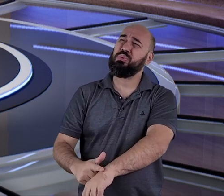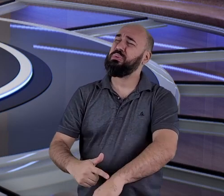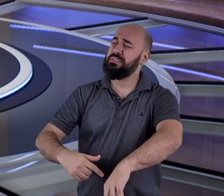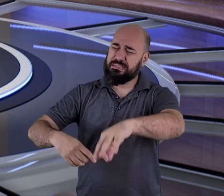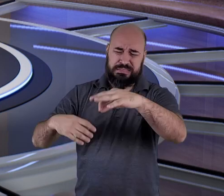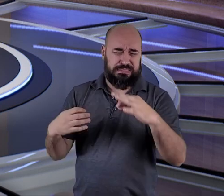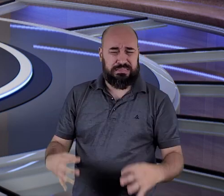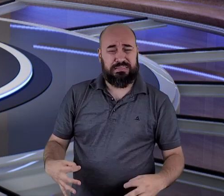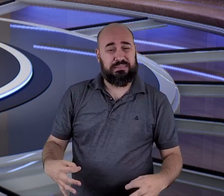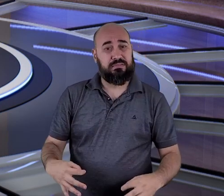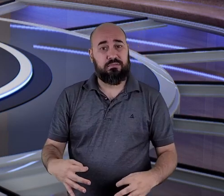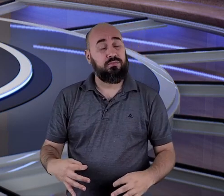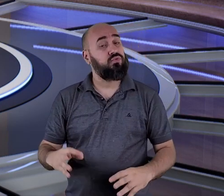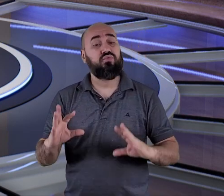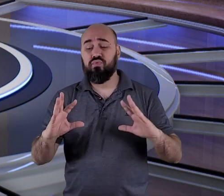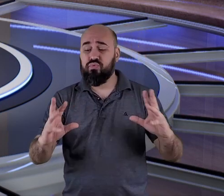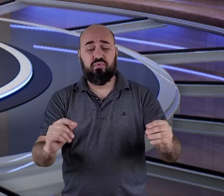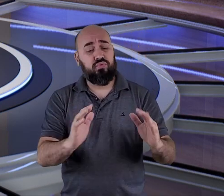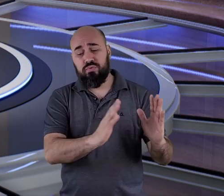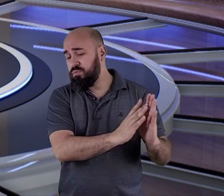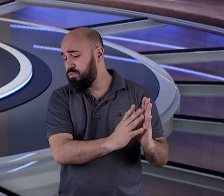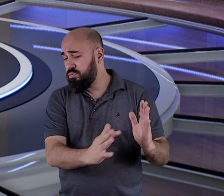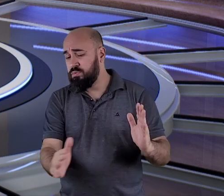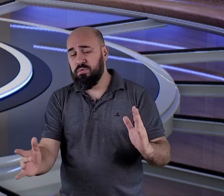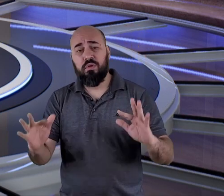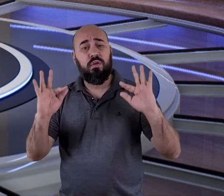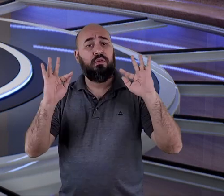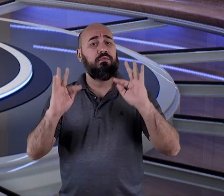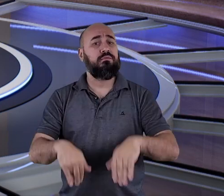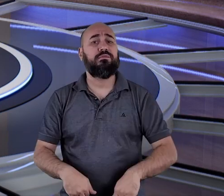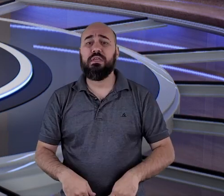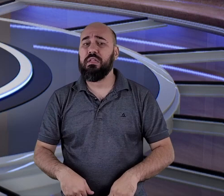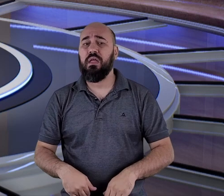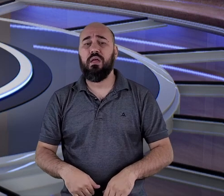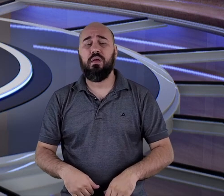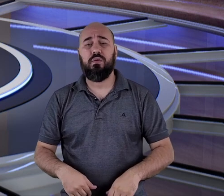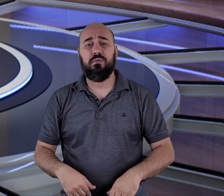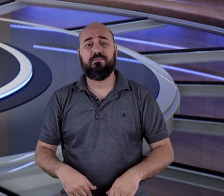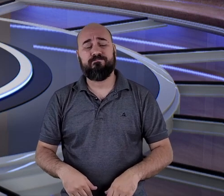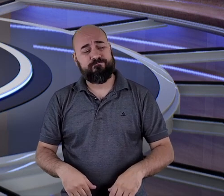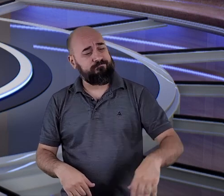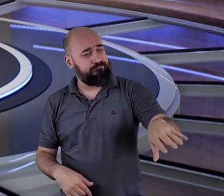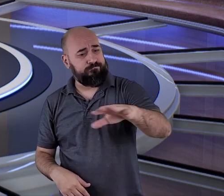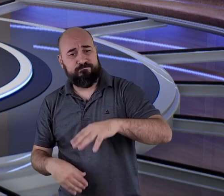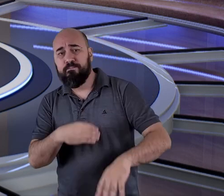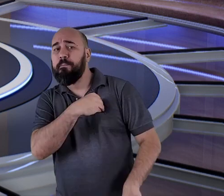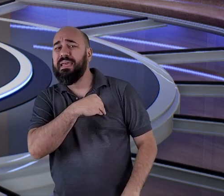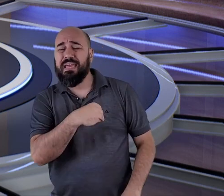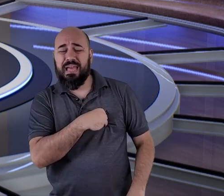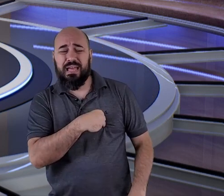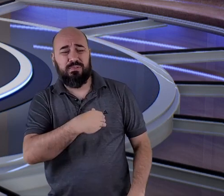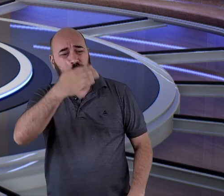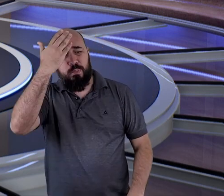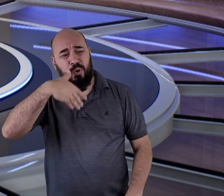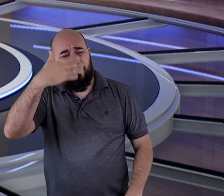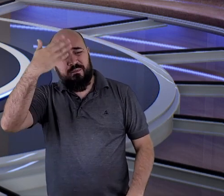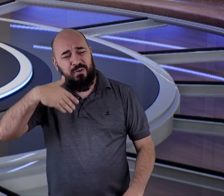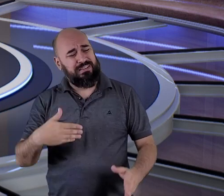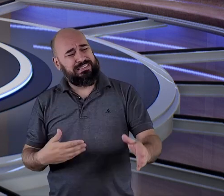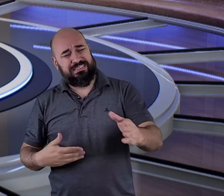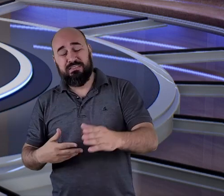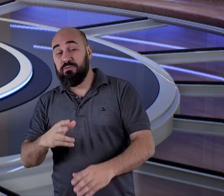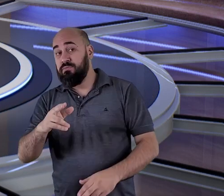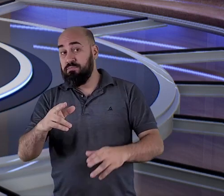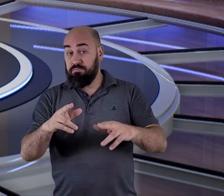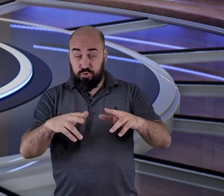o processo de julgamento do Senhor será uma das razões pela qual o pecado nunca mais se